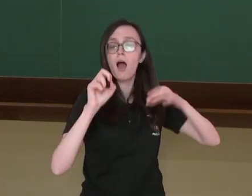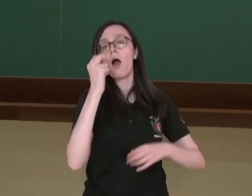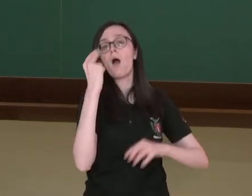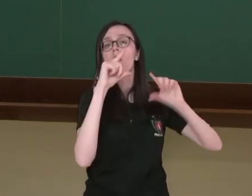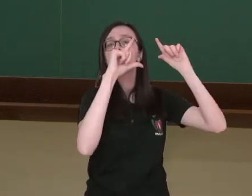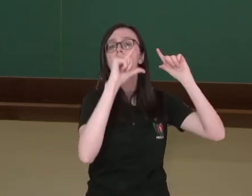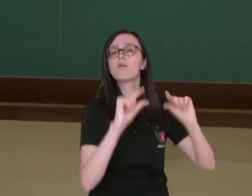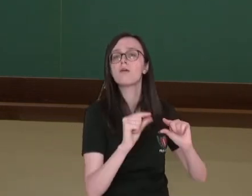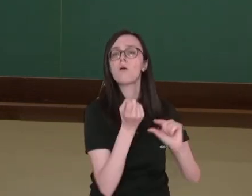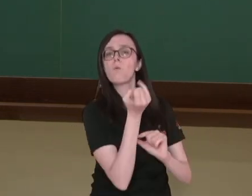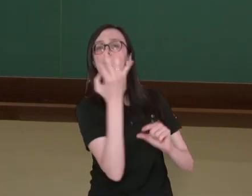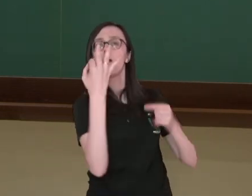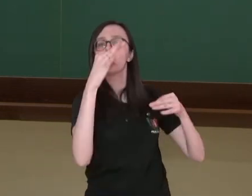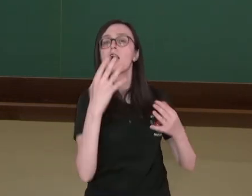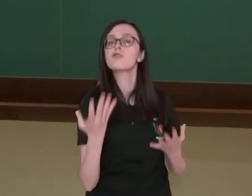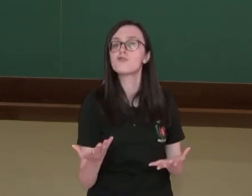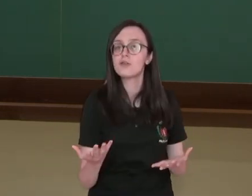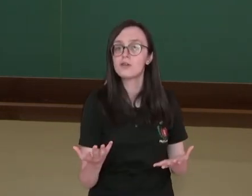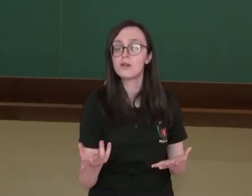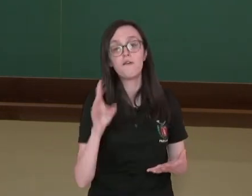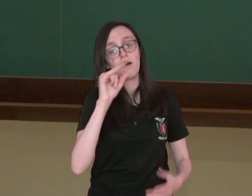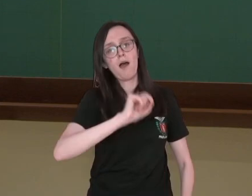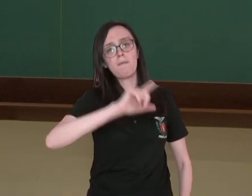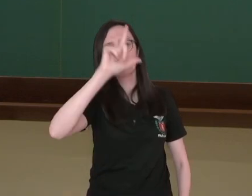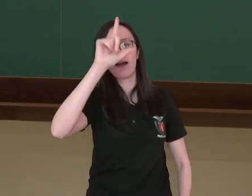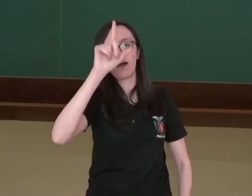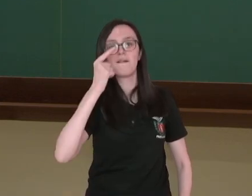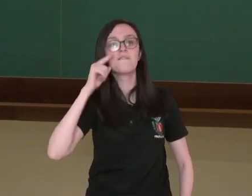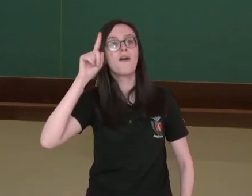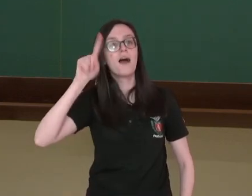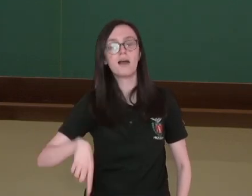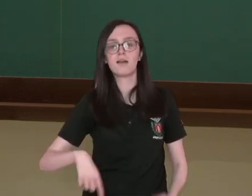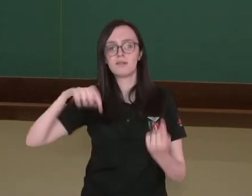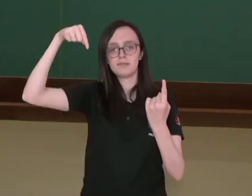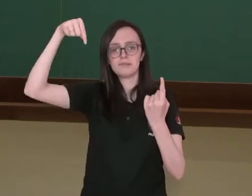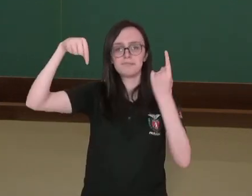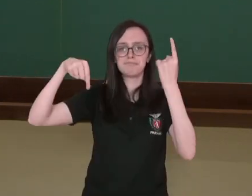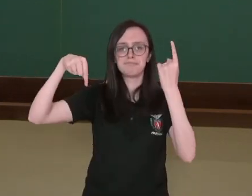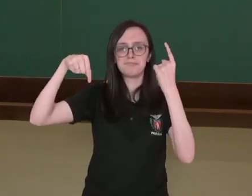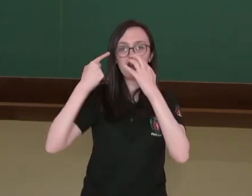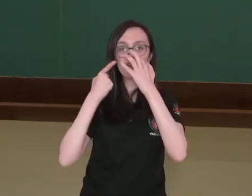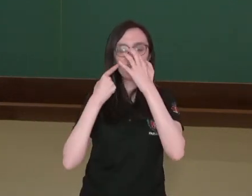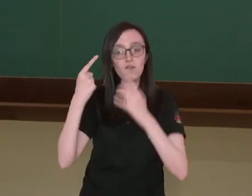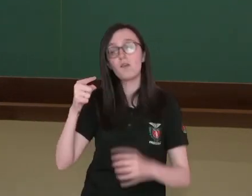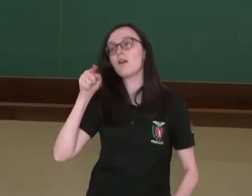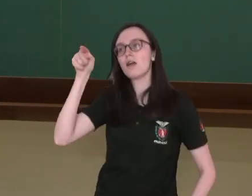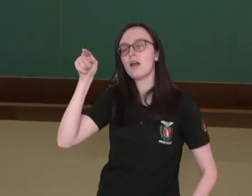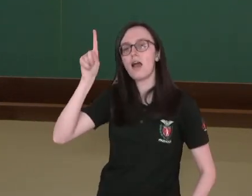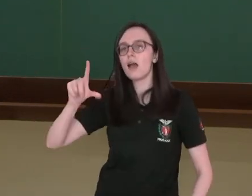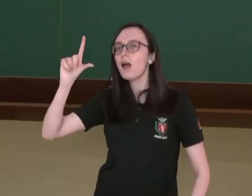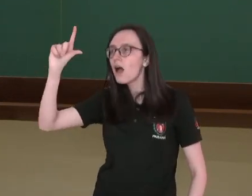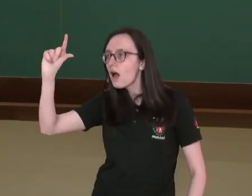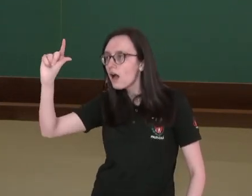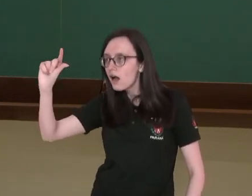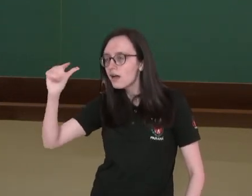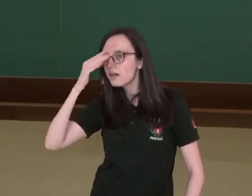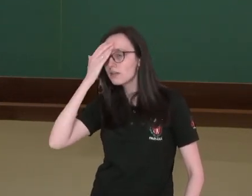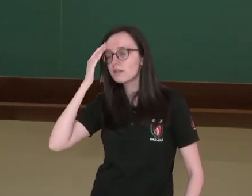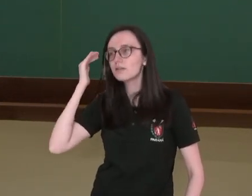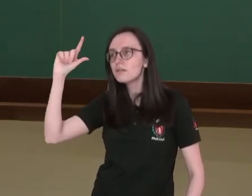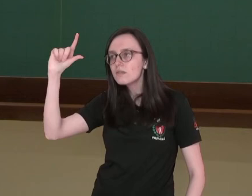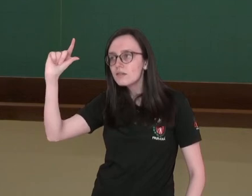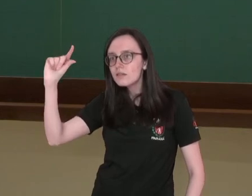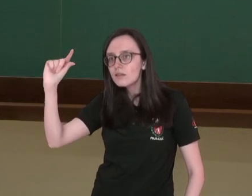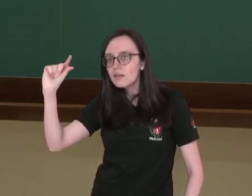vai diminuir o número de páginas? Vai aumentar. Então aqui, tá, nesse caso aqui diminuindo, né? Tá diminuindo,